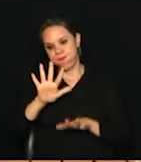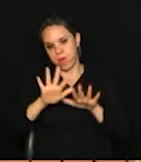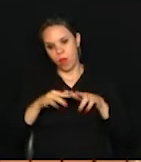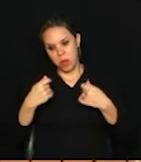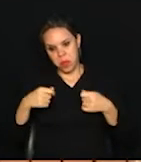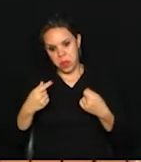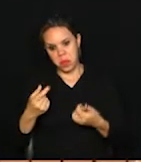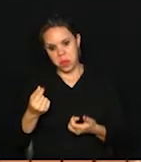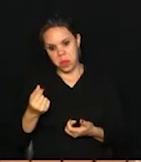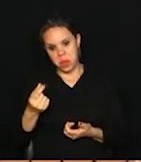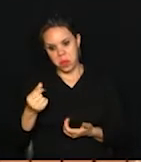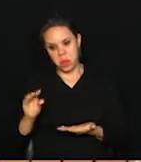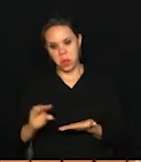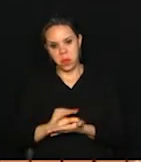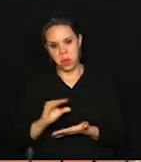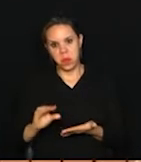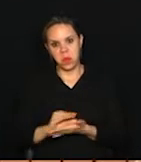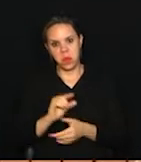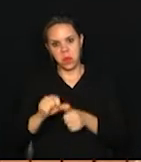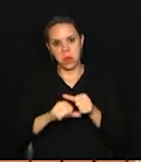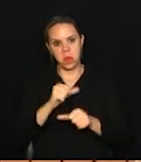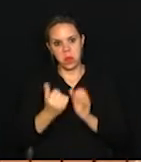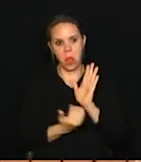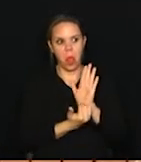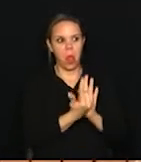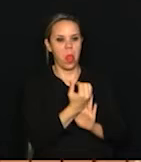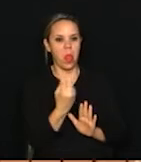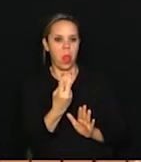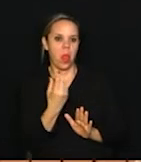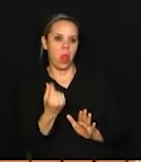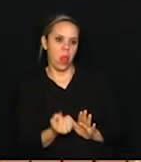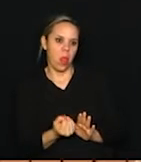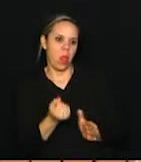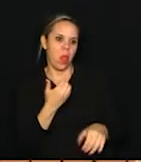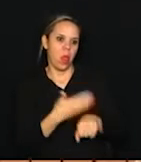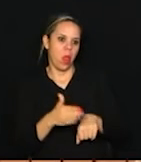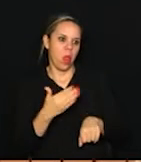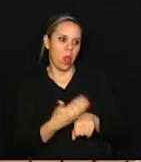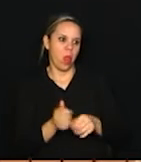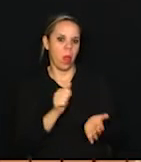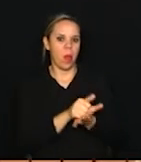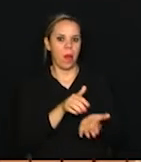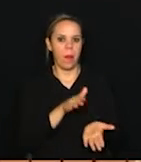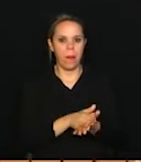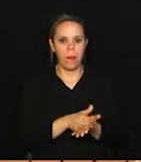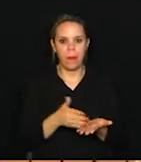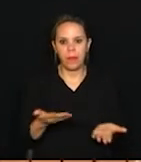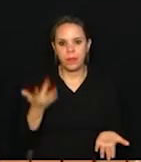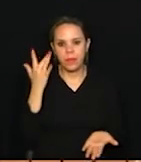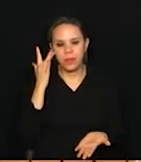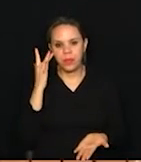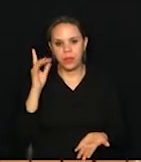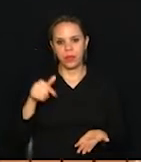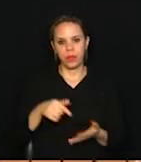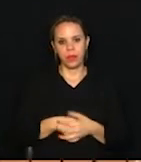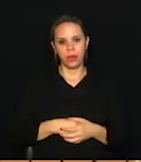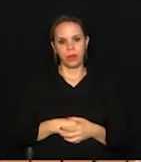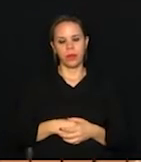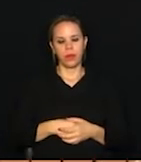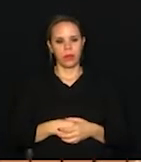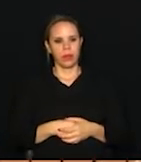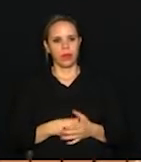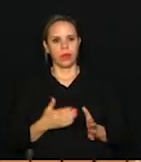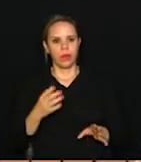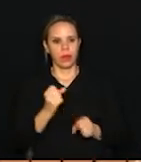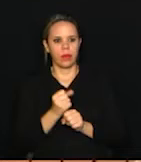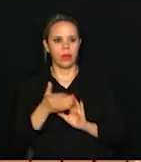precisando de recursos, é que aumenta a aplicação de multas, né? Eu acho que essa prestação de contas